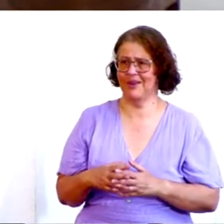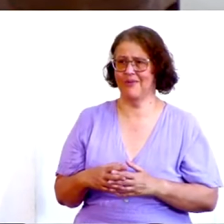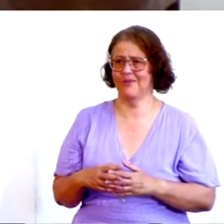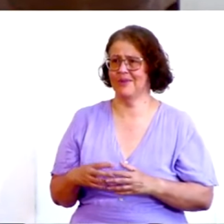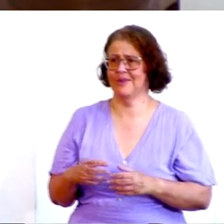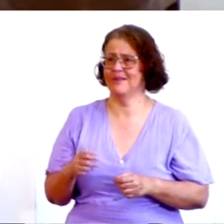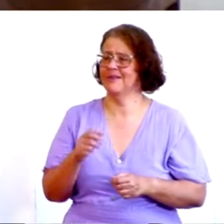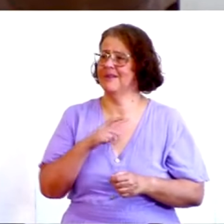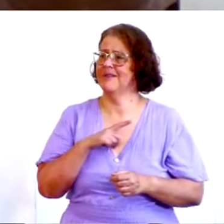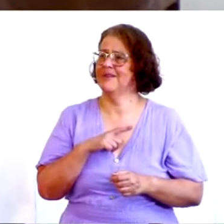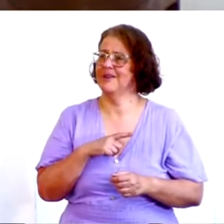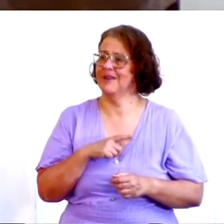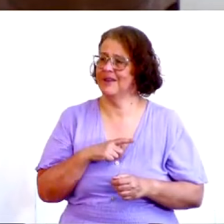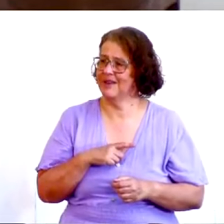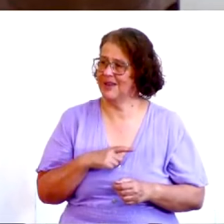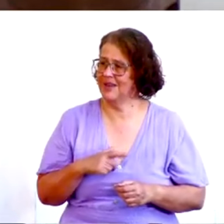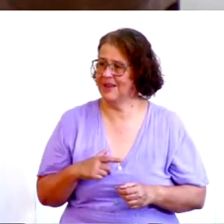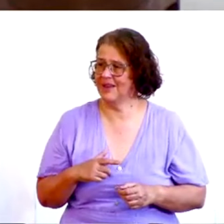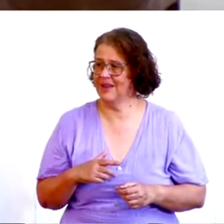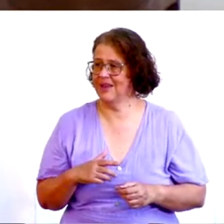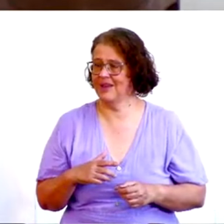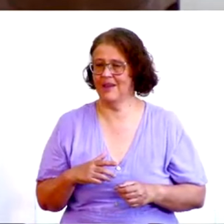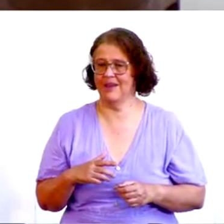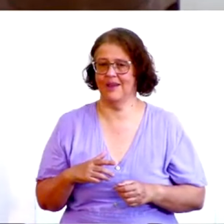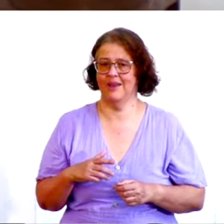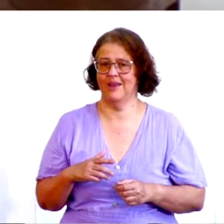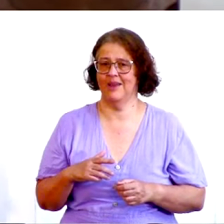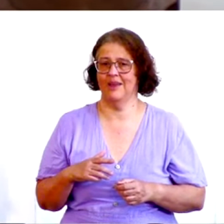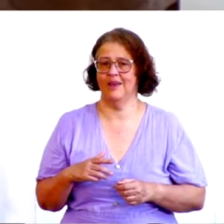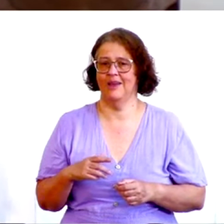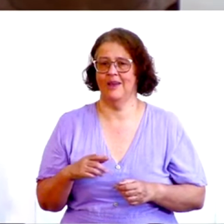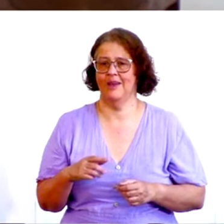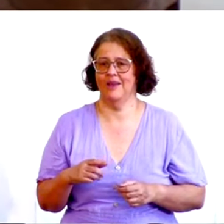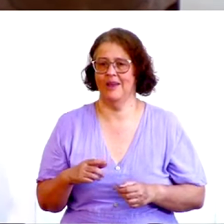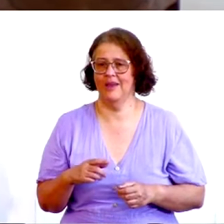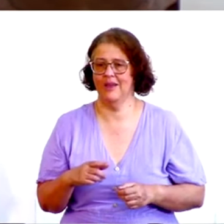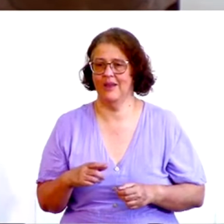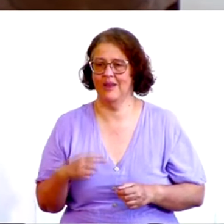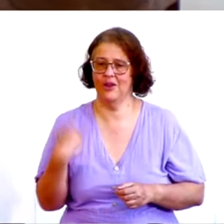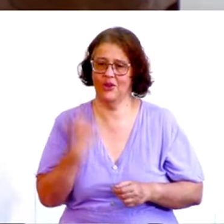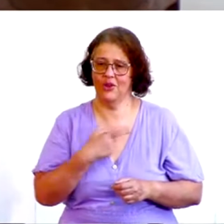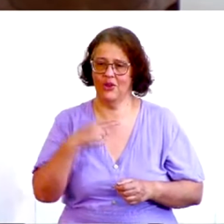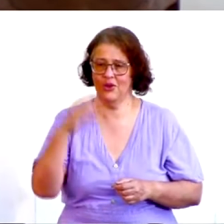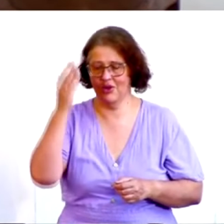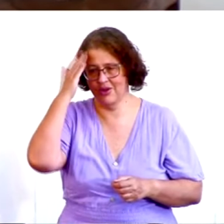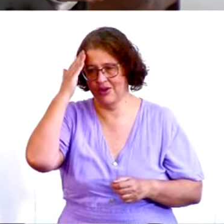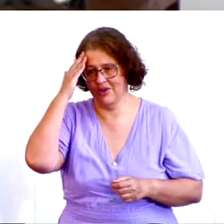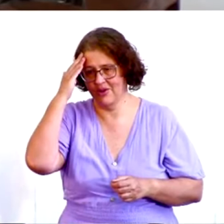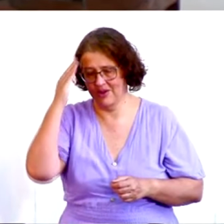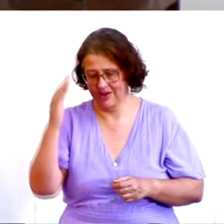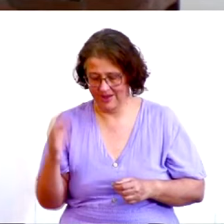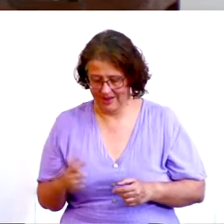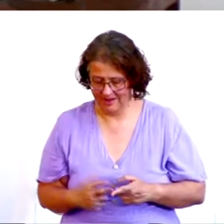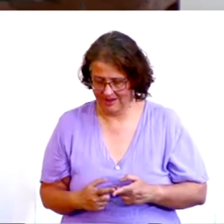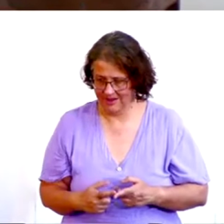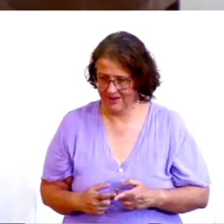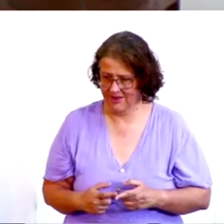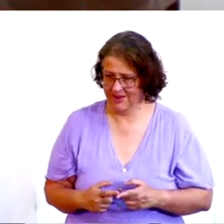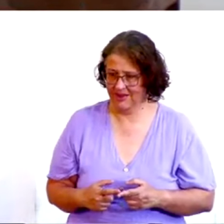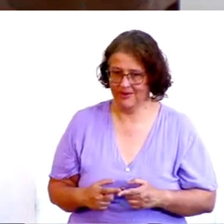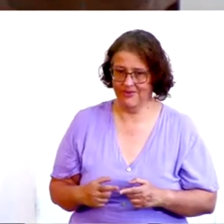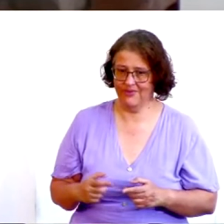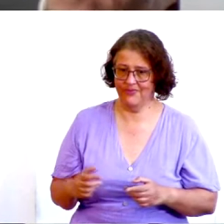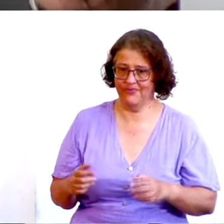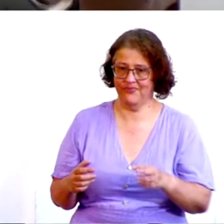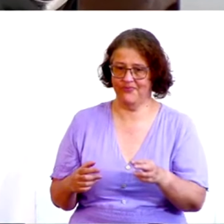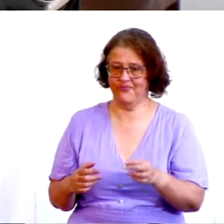outra nós não conseguimos mais ver amizades verdadeiras amores verdadeiros nós não conseguimos mais ver altruísmo em lugar nenhum nós não